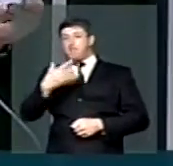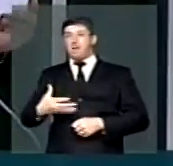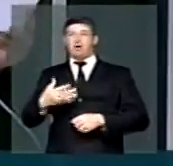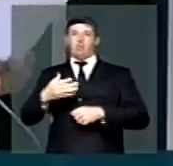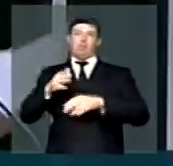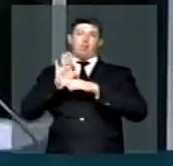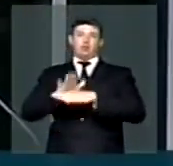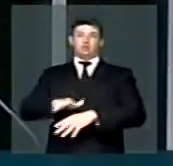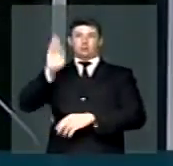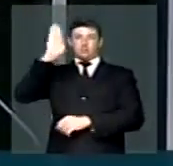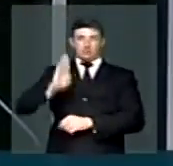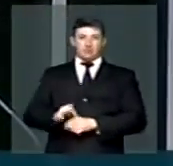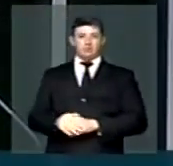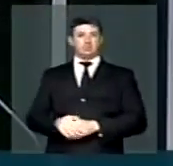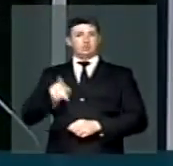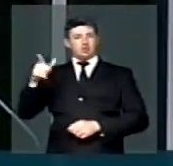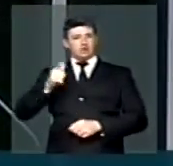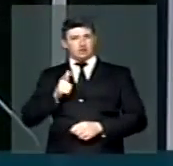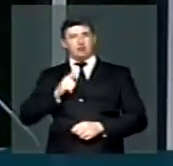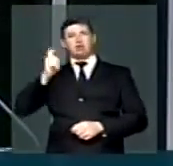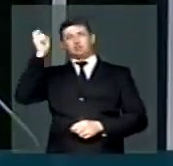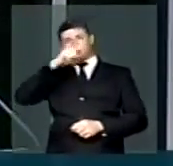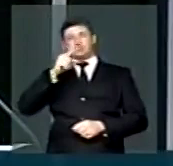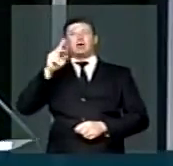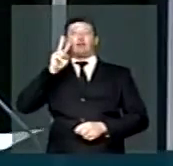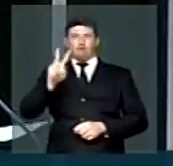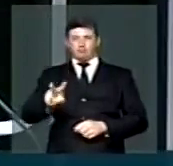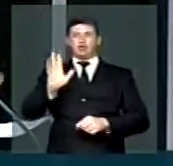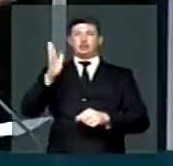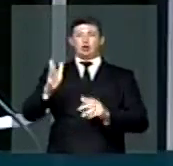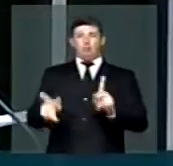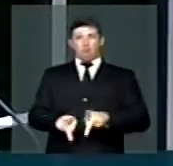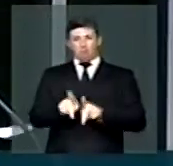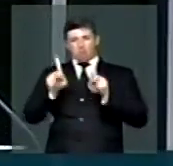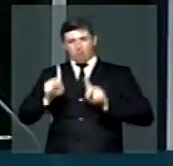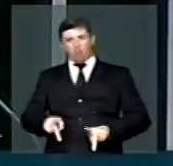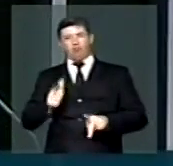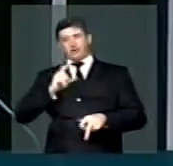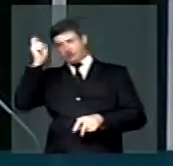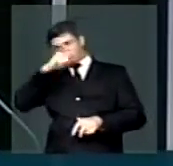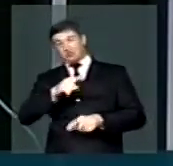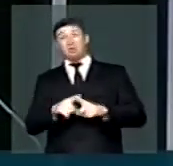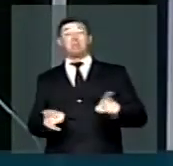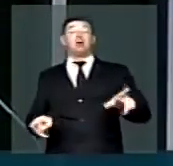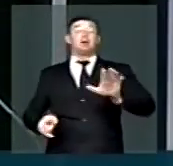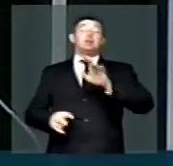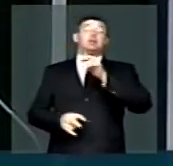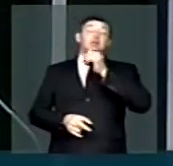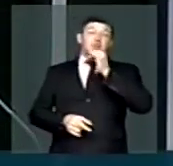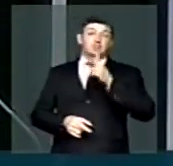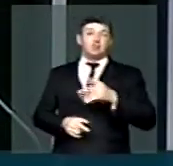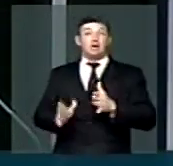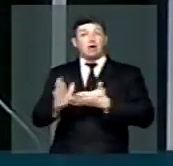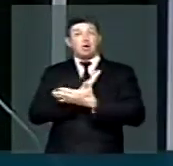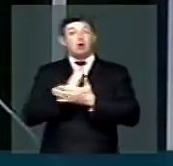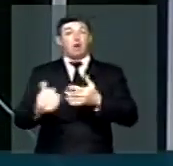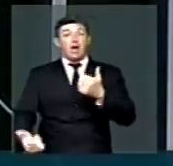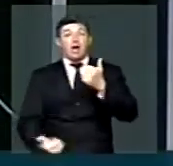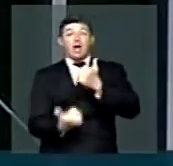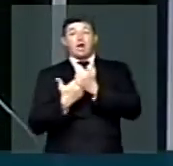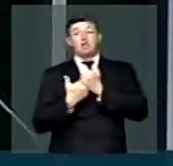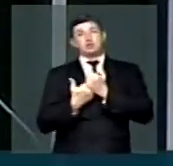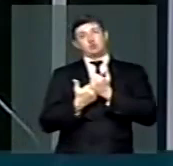uma autoridade que vê as dificuldades do povo. Mas, infelizmente, alguns